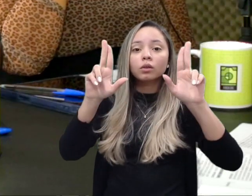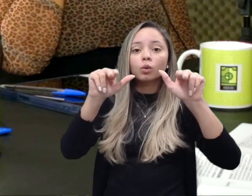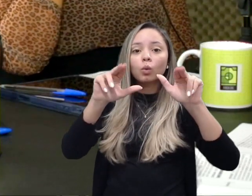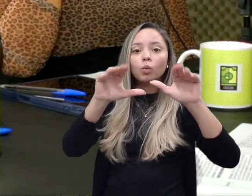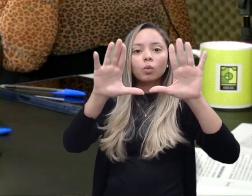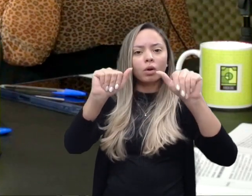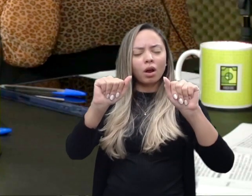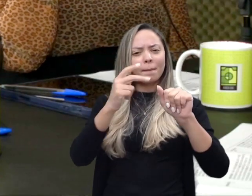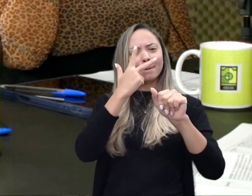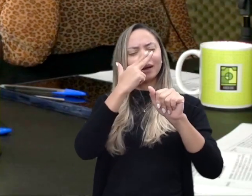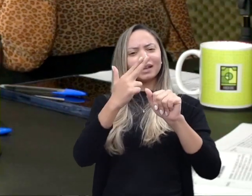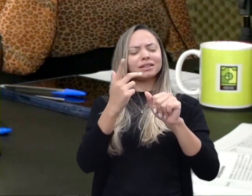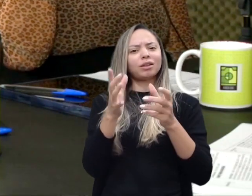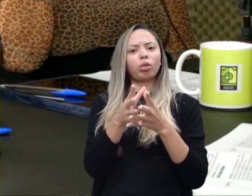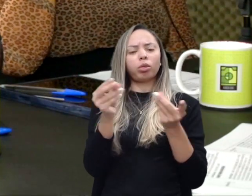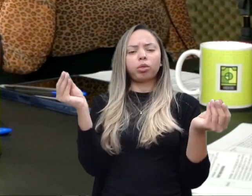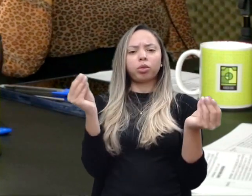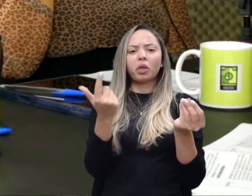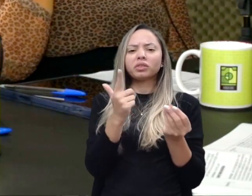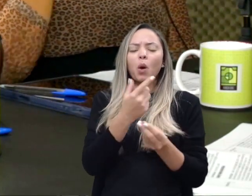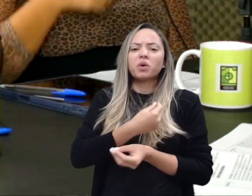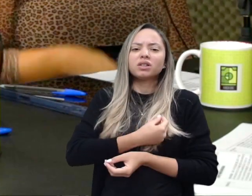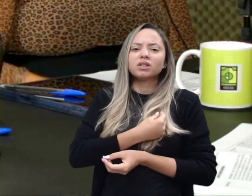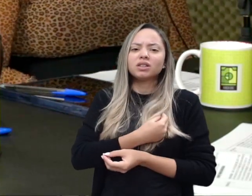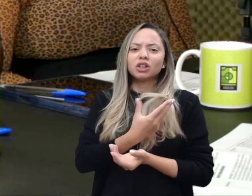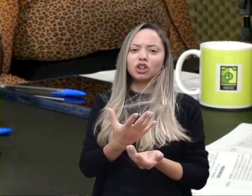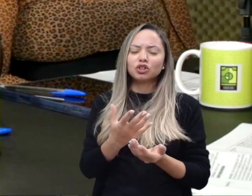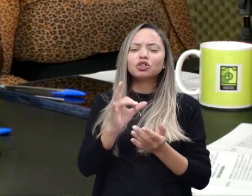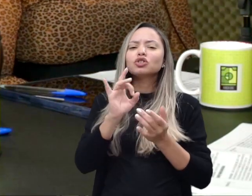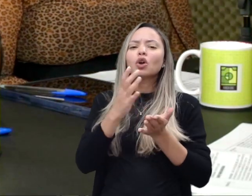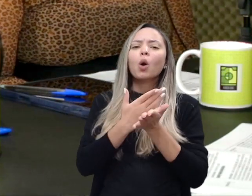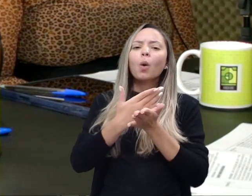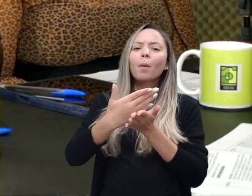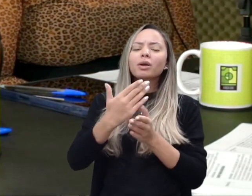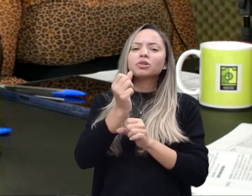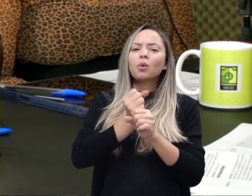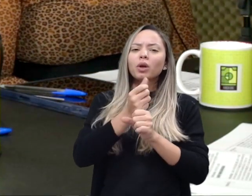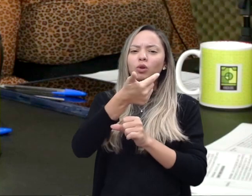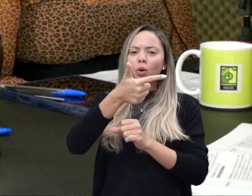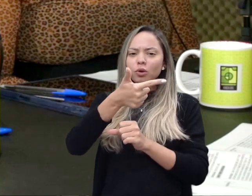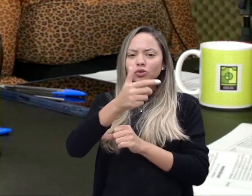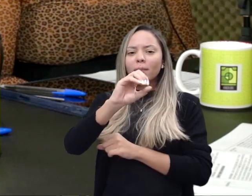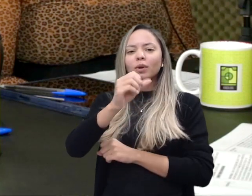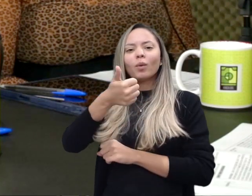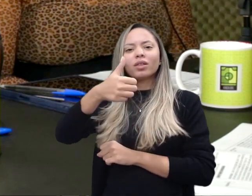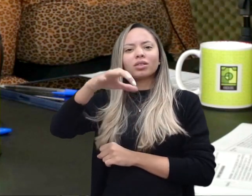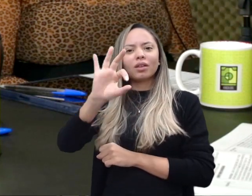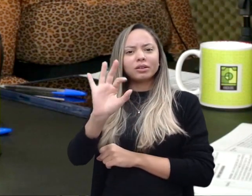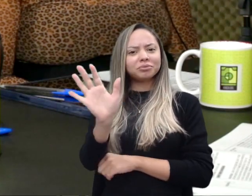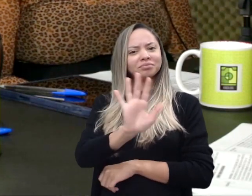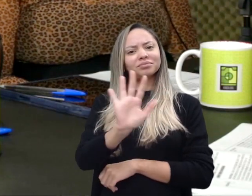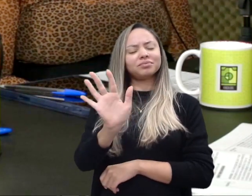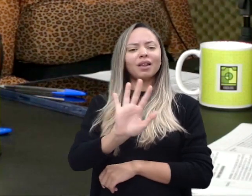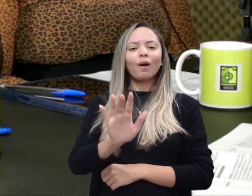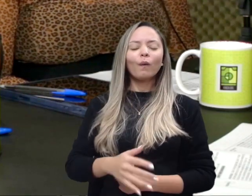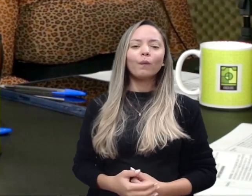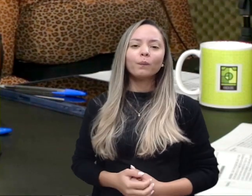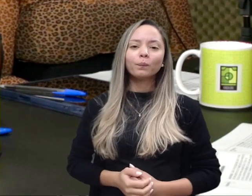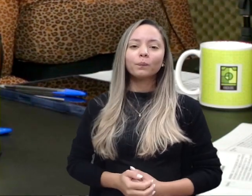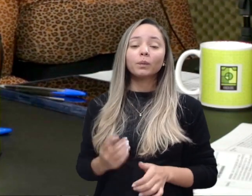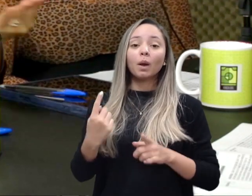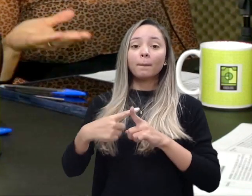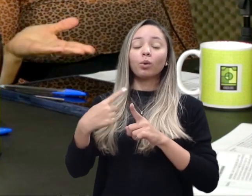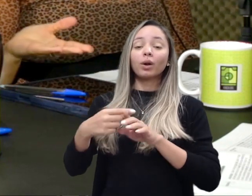essas pessoas não existiam? Pessoas com deficiência começaram a existir de 2010 para cá? Não. Elas não ocupavam esse espaço, porque encontravam